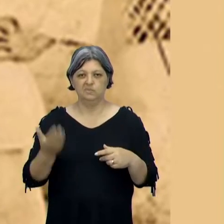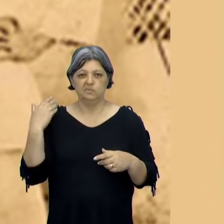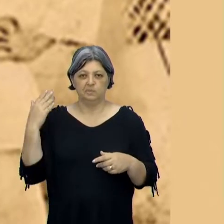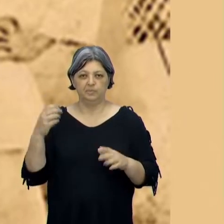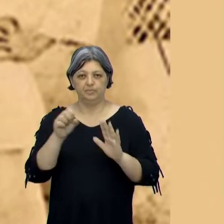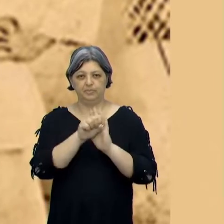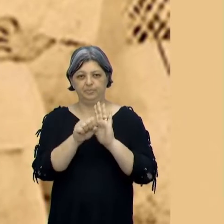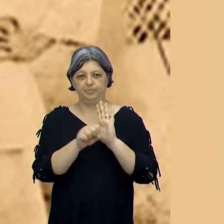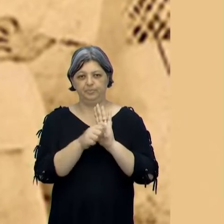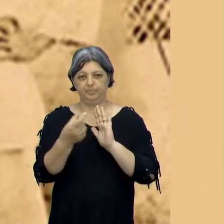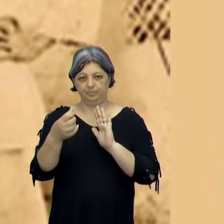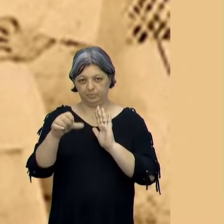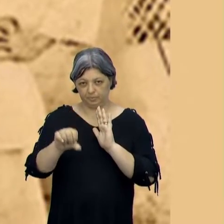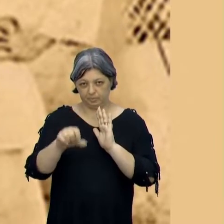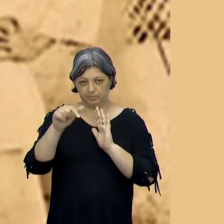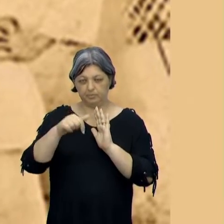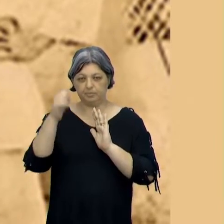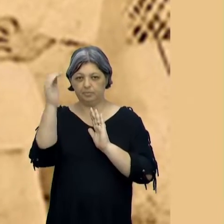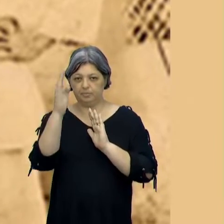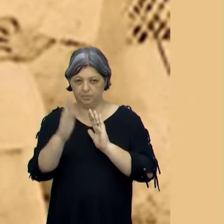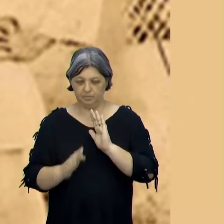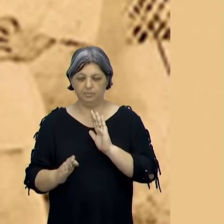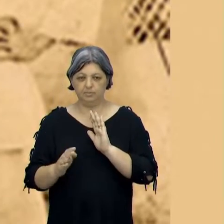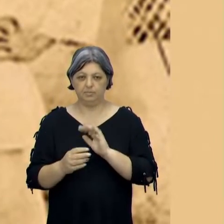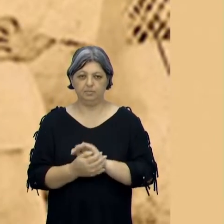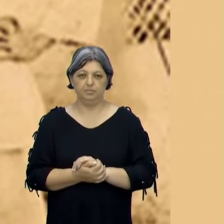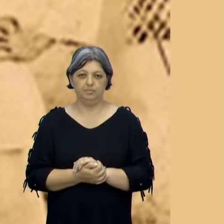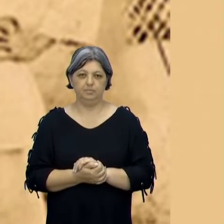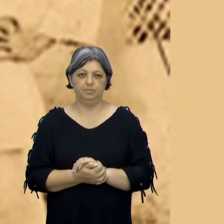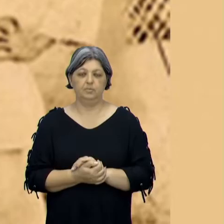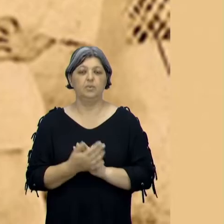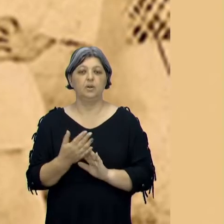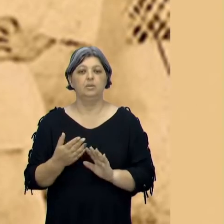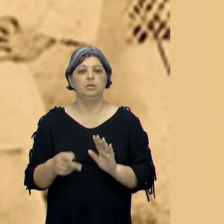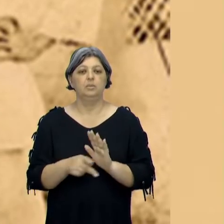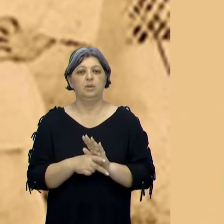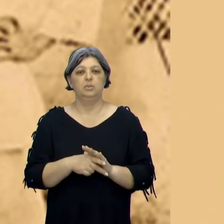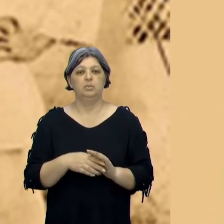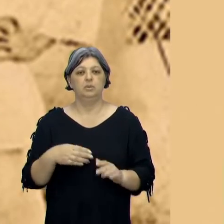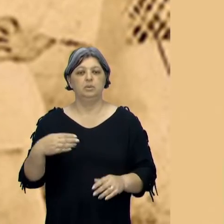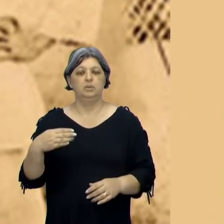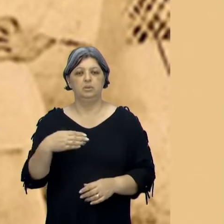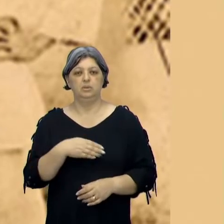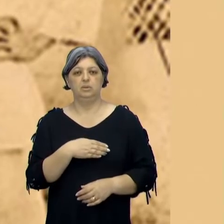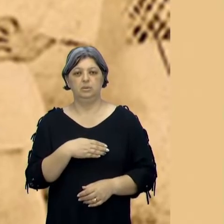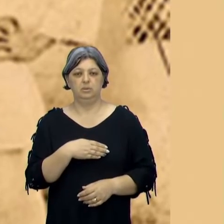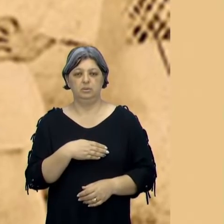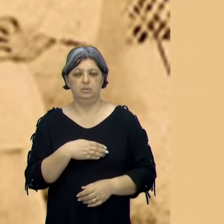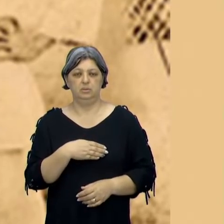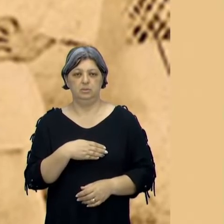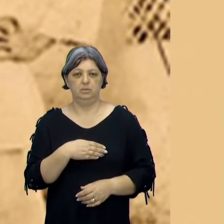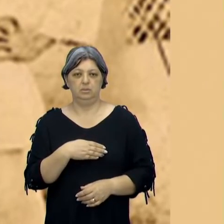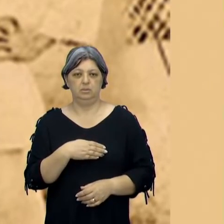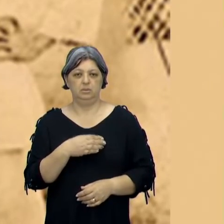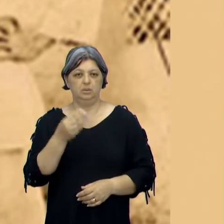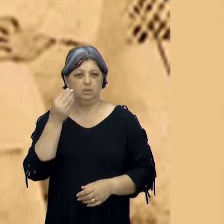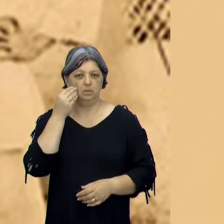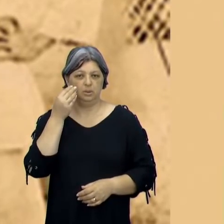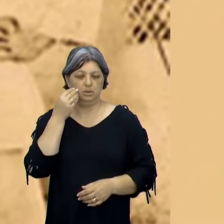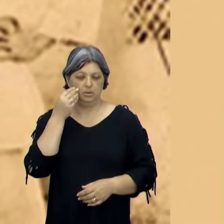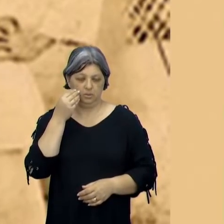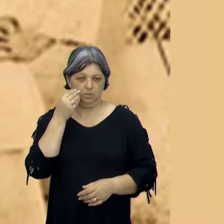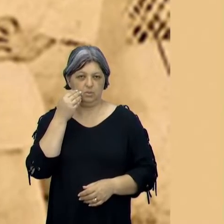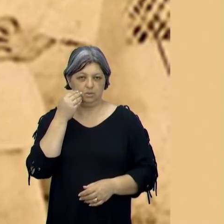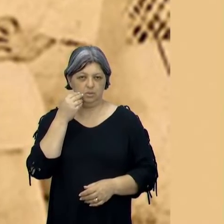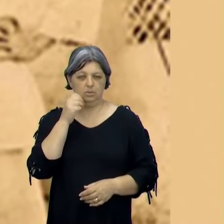no século XIX, no Brasil também, quando Dom Pedro II tentou, por via aí